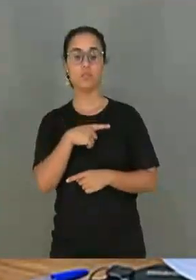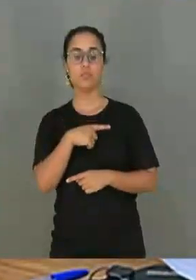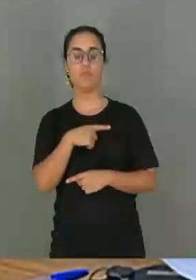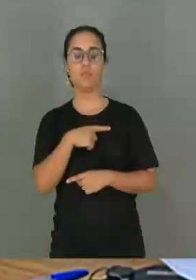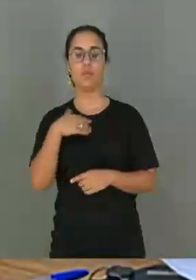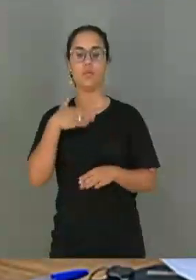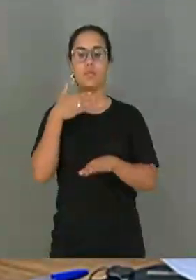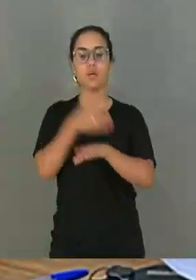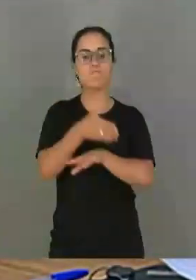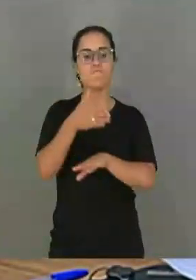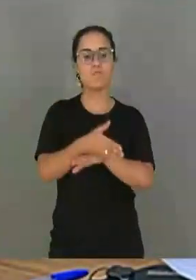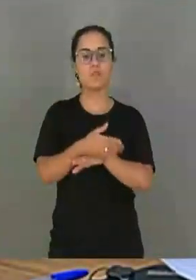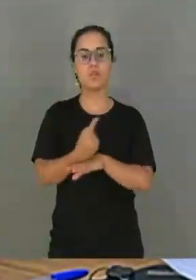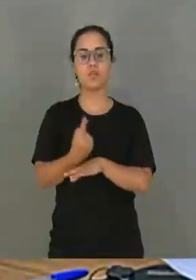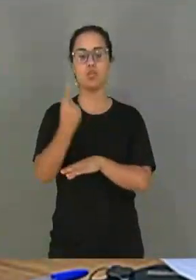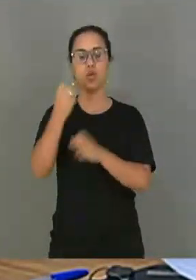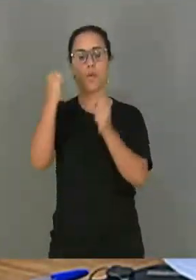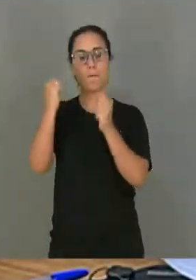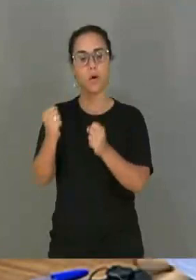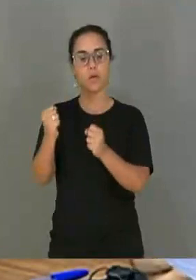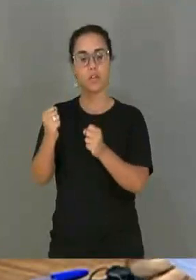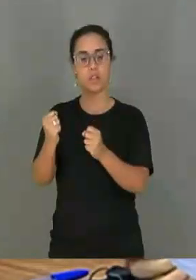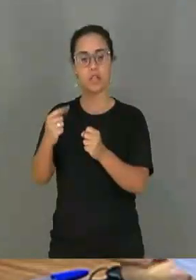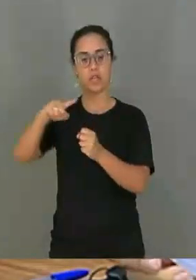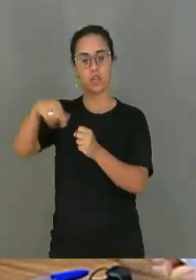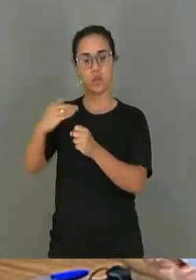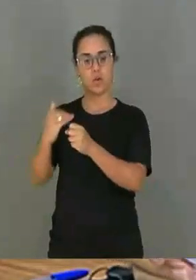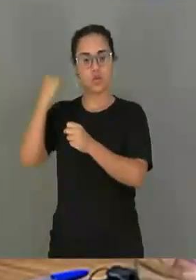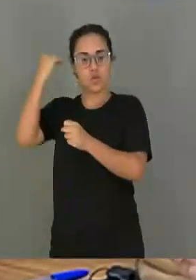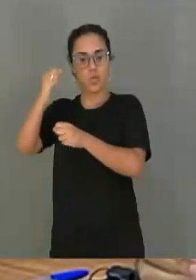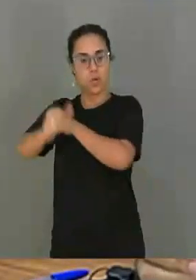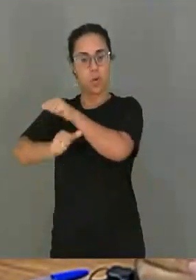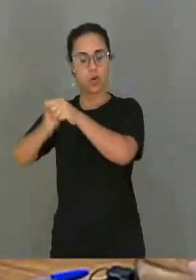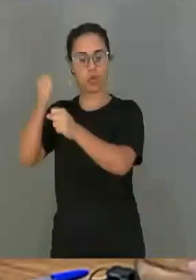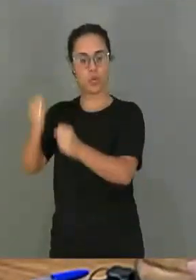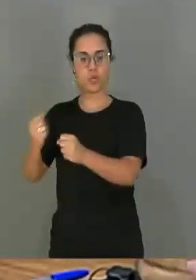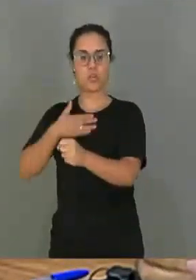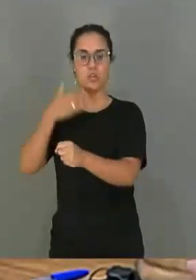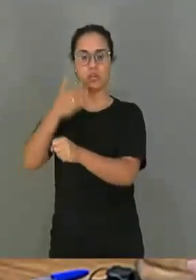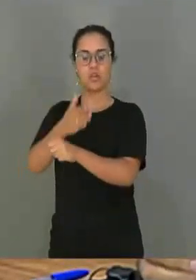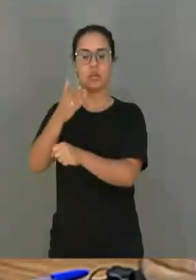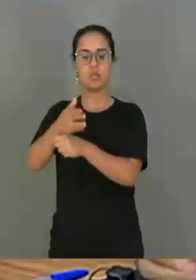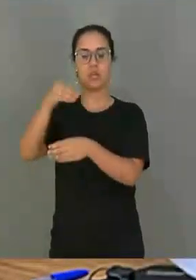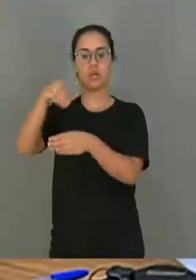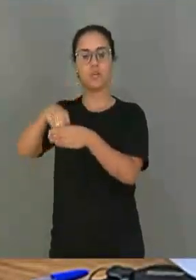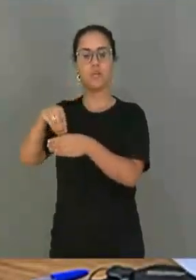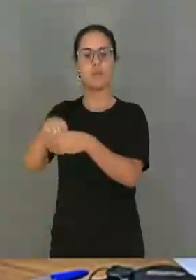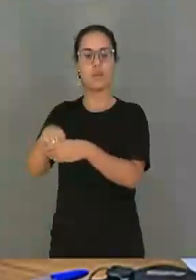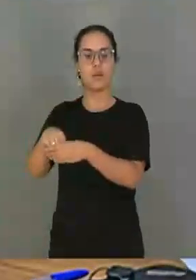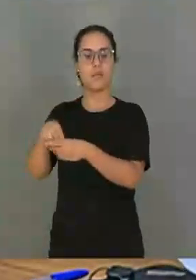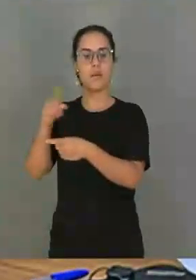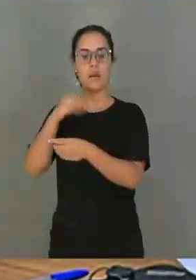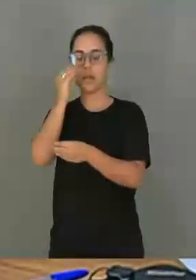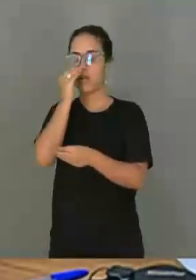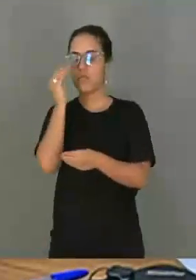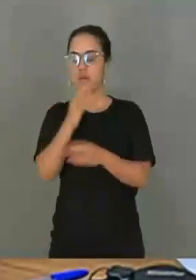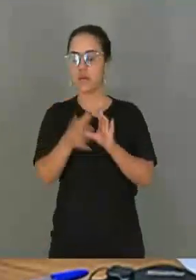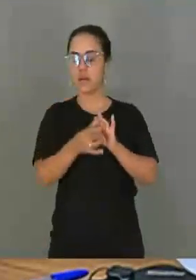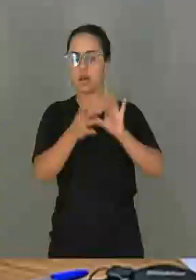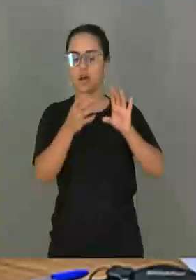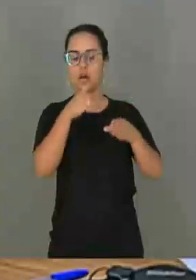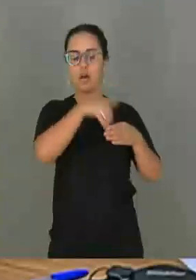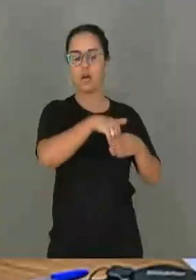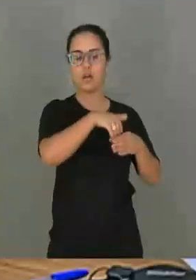uma invasão de um poder sobre o outro aqui no ano passado, na deliberação, para deixar essa